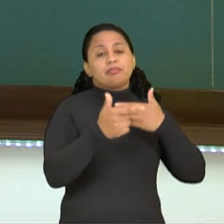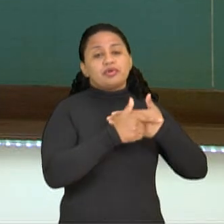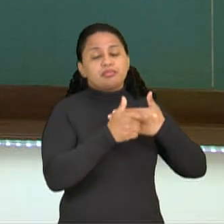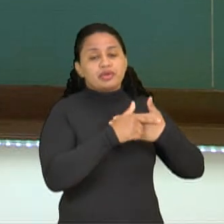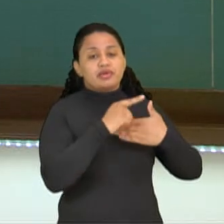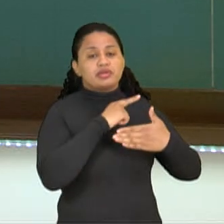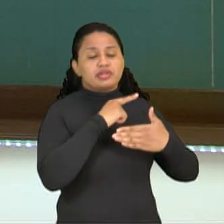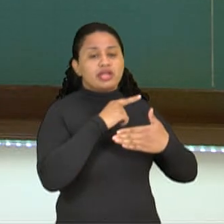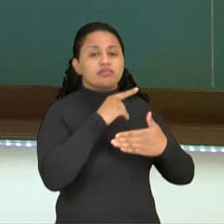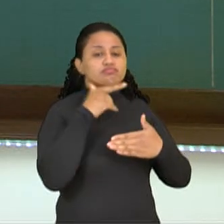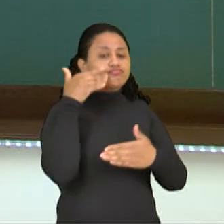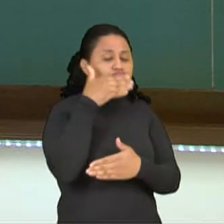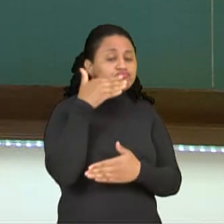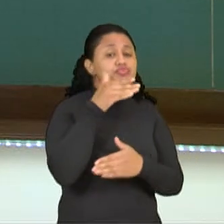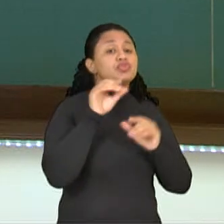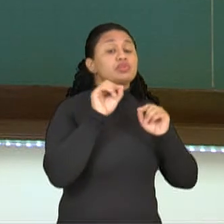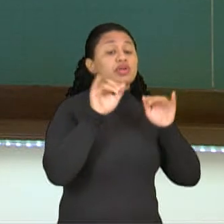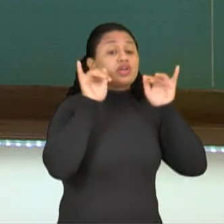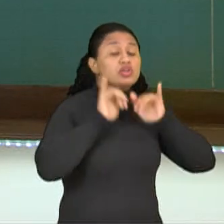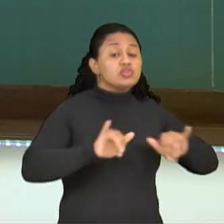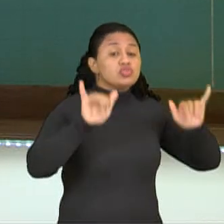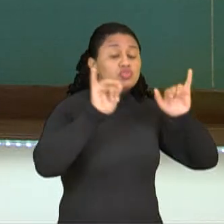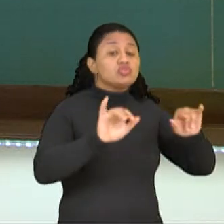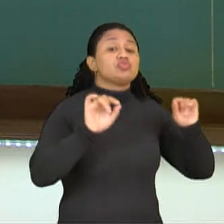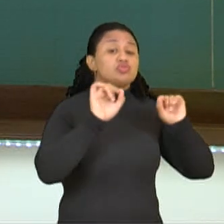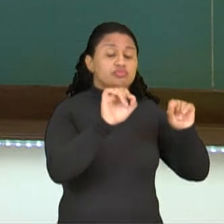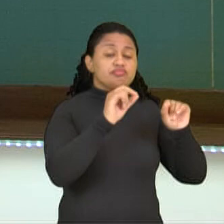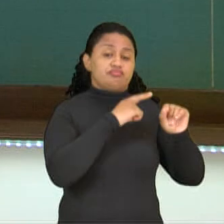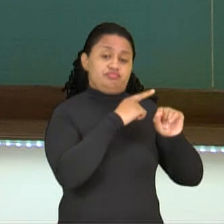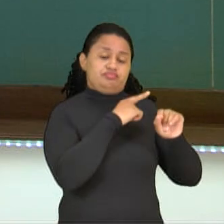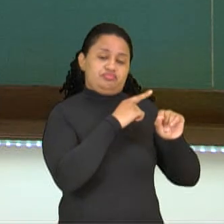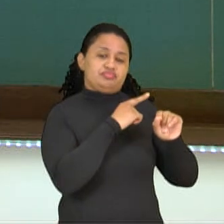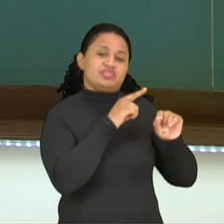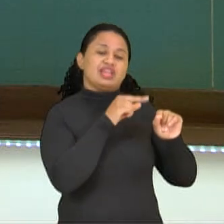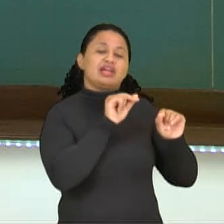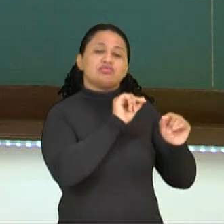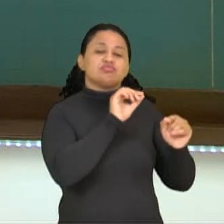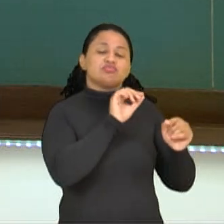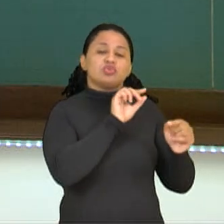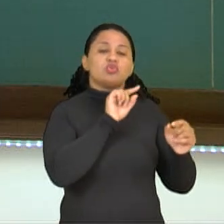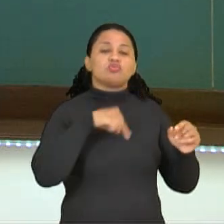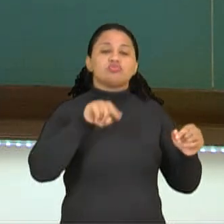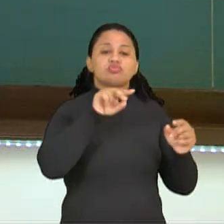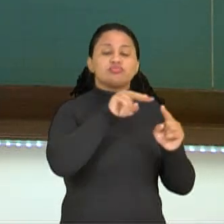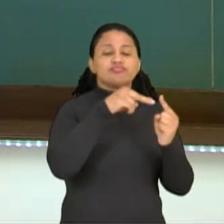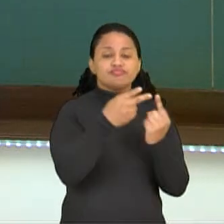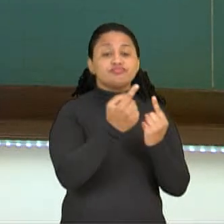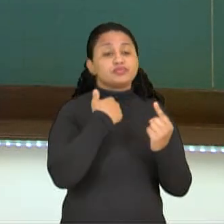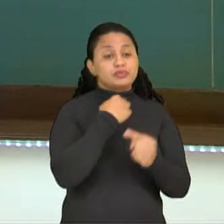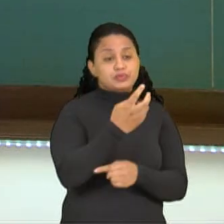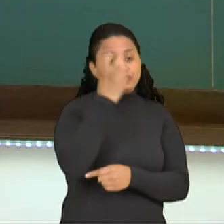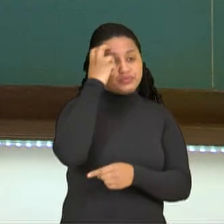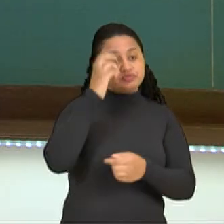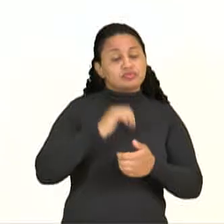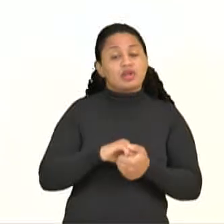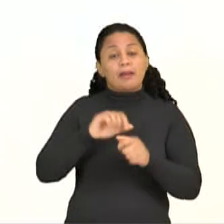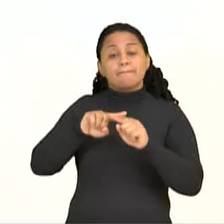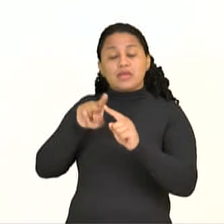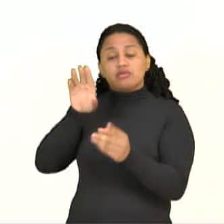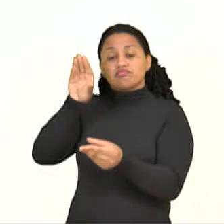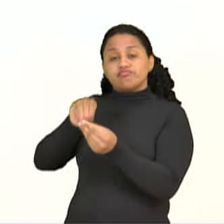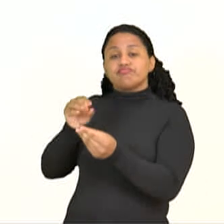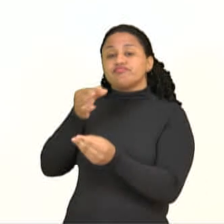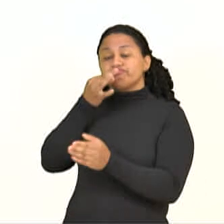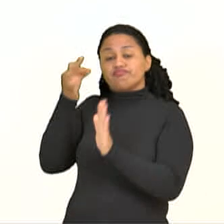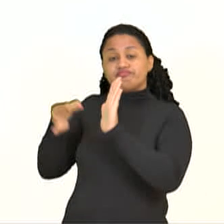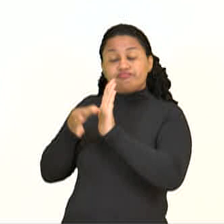do discurso é justamente divulgar uma obra ou objeto da nossa cultura. Já a resenha crítica dá um